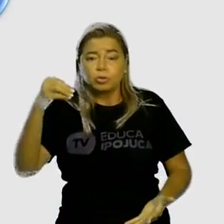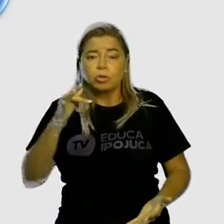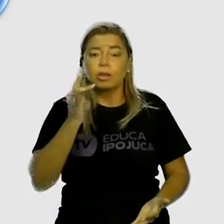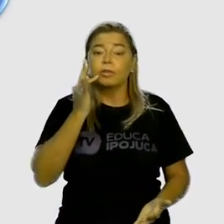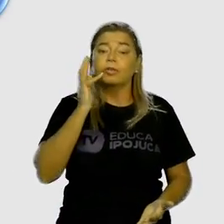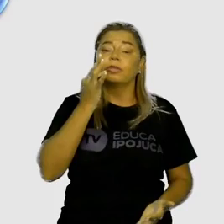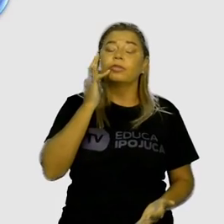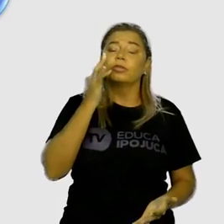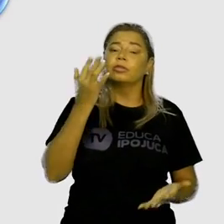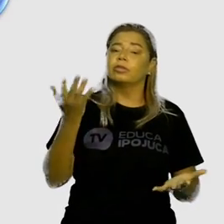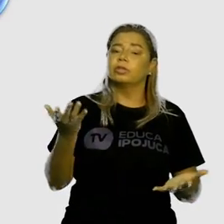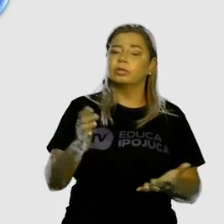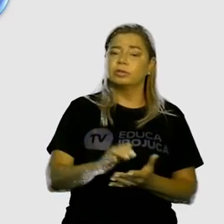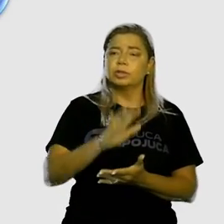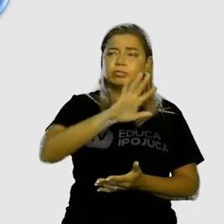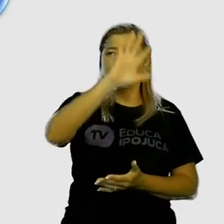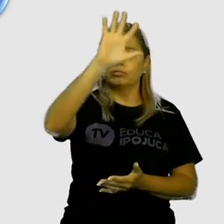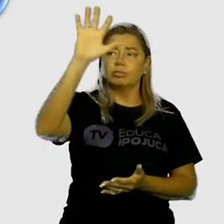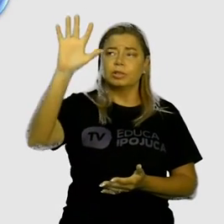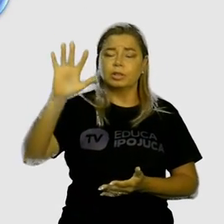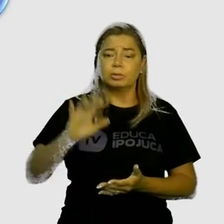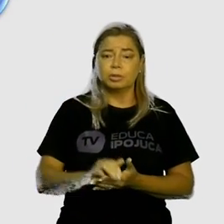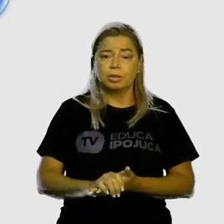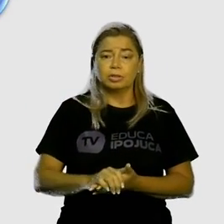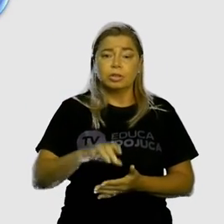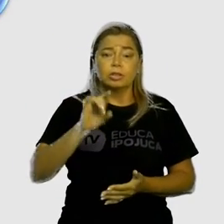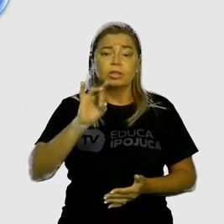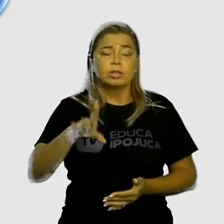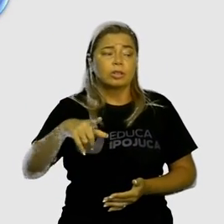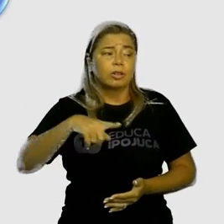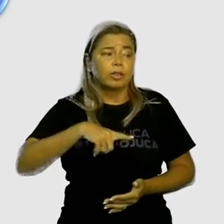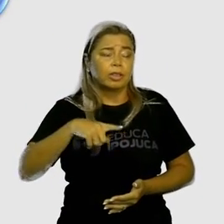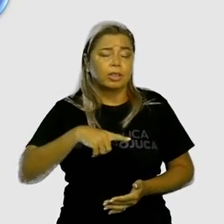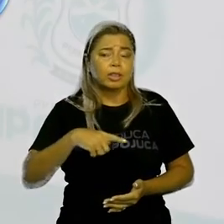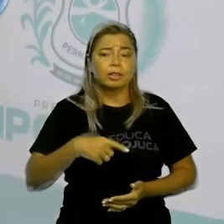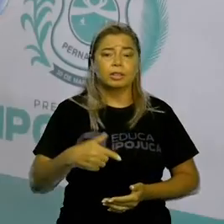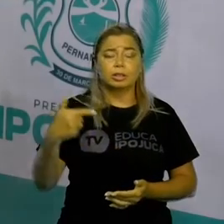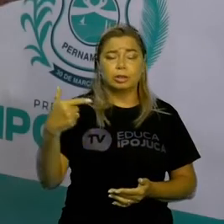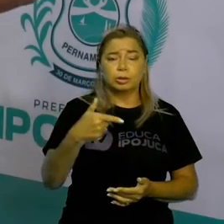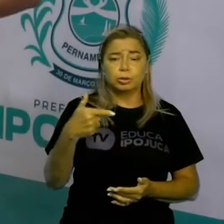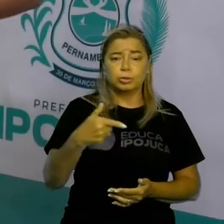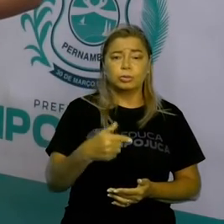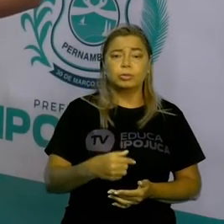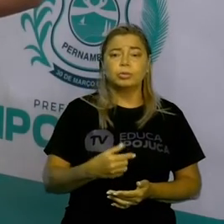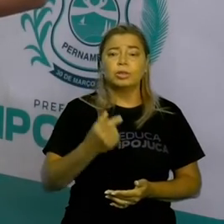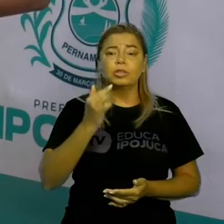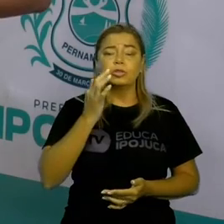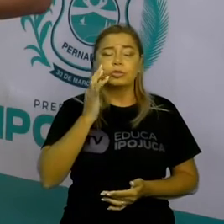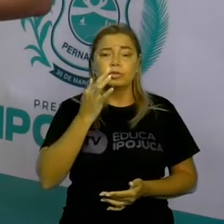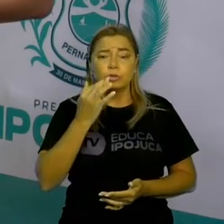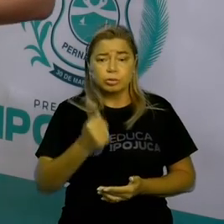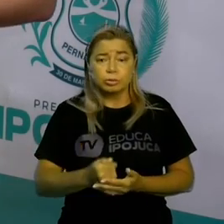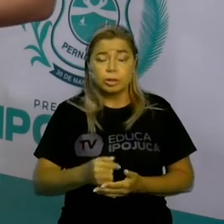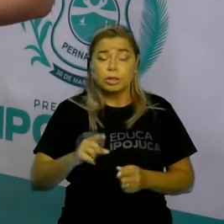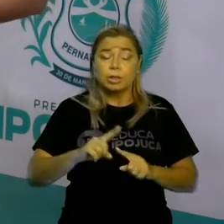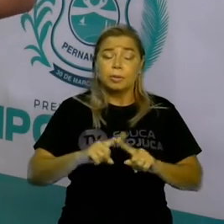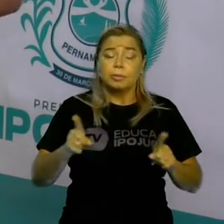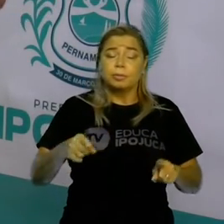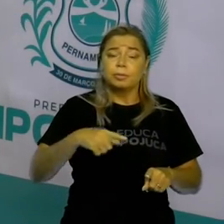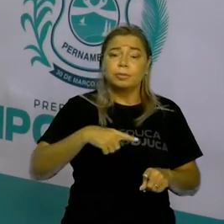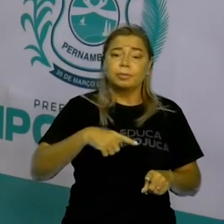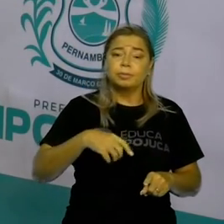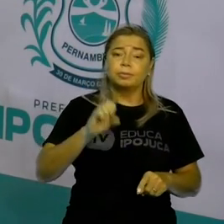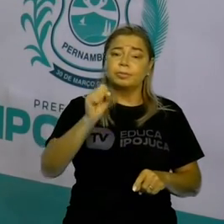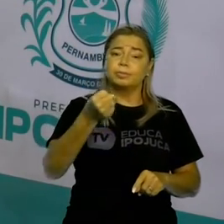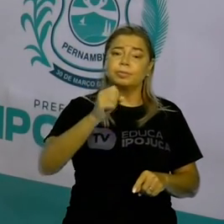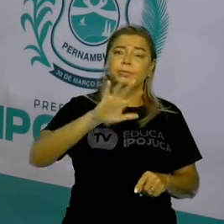figura? Como nós só temos 2 frutas num total de 8 figuras,